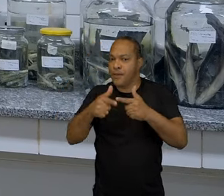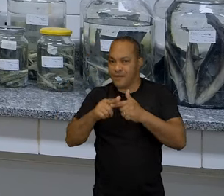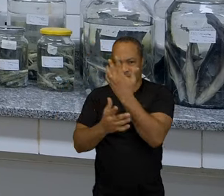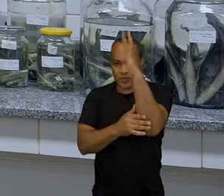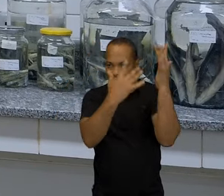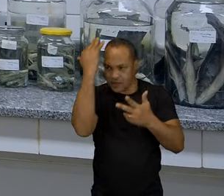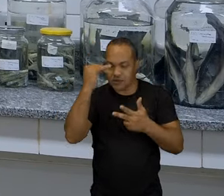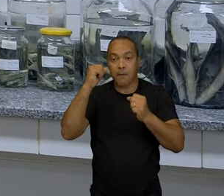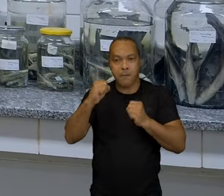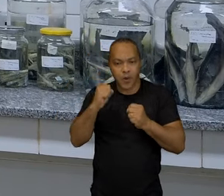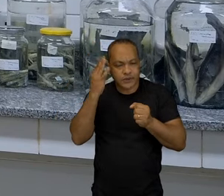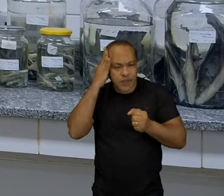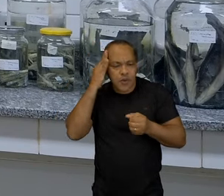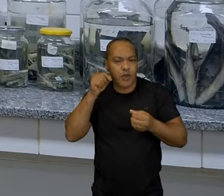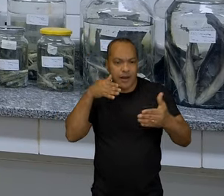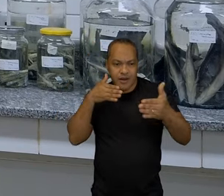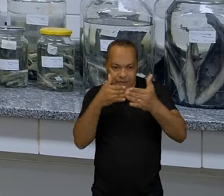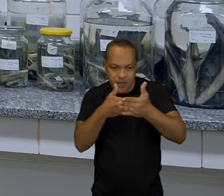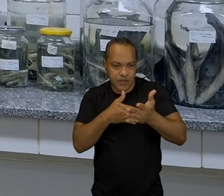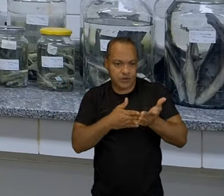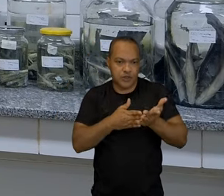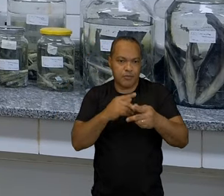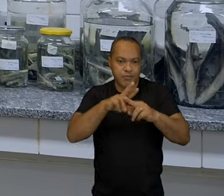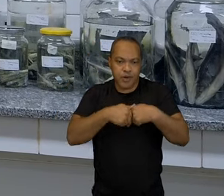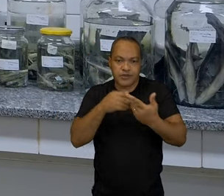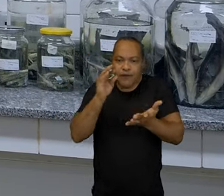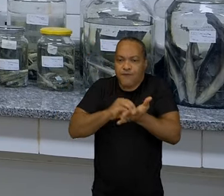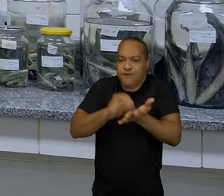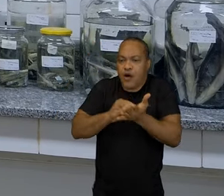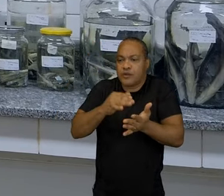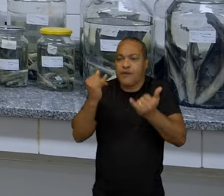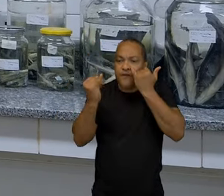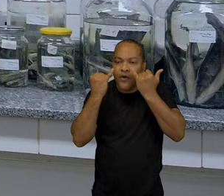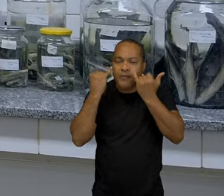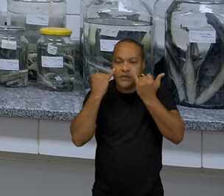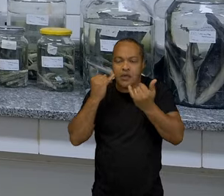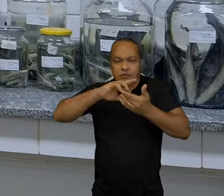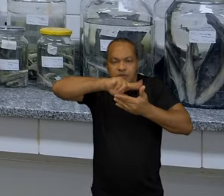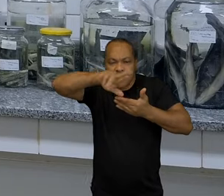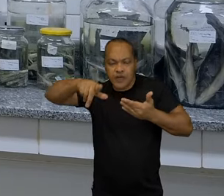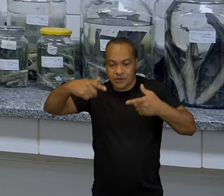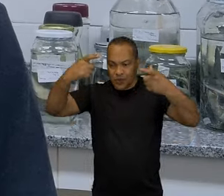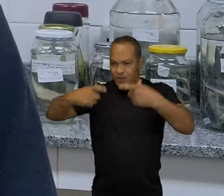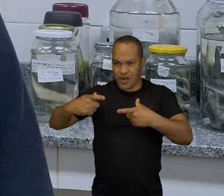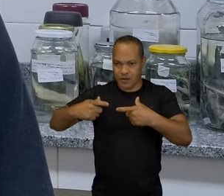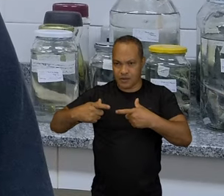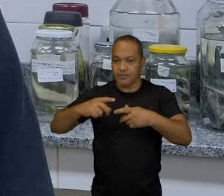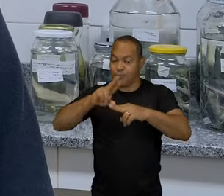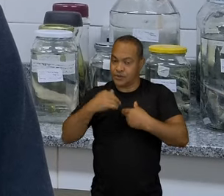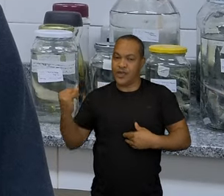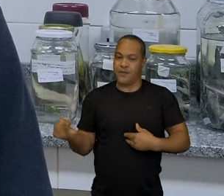ambientais, por exemplo, ela pode ser, em muitos casos, limitada, né, pela falta de informações sobre a biodiversidade local. Essa